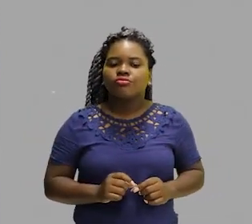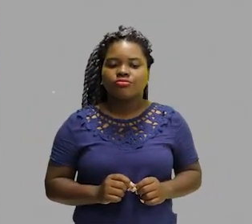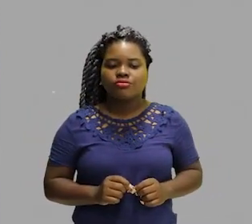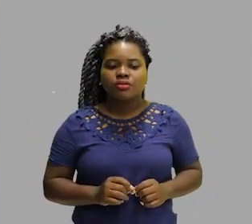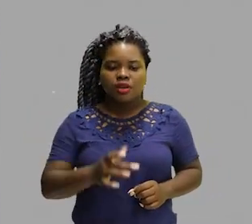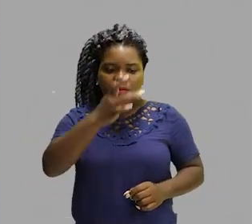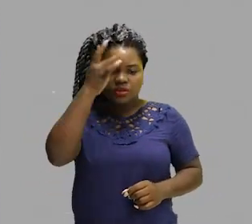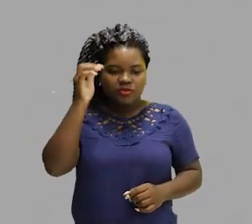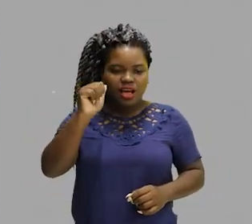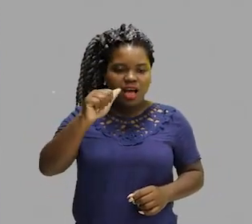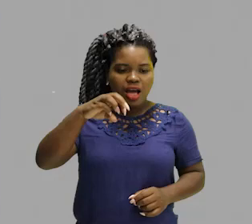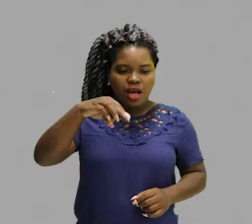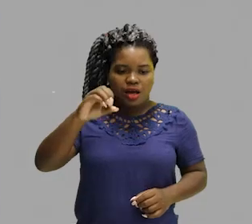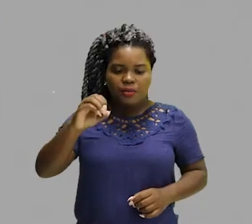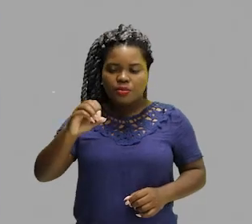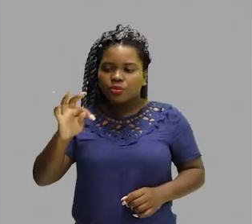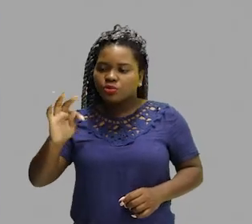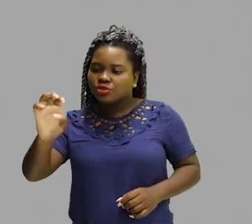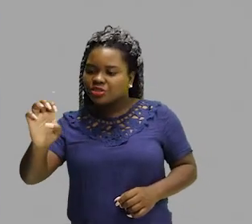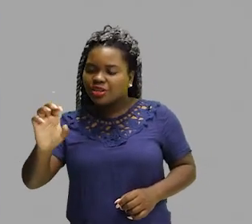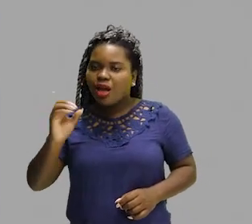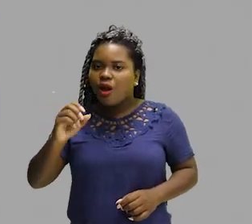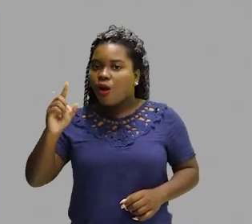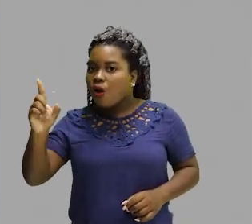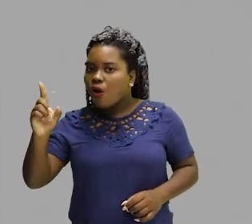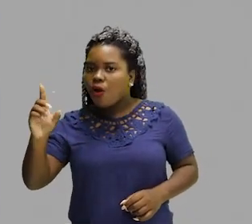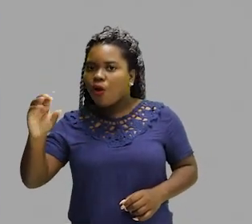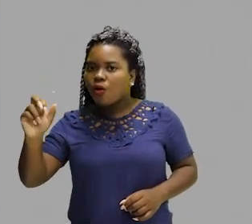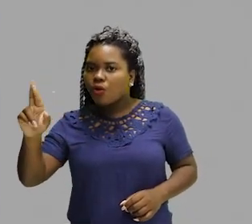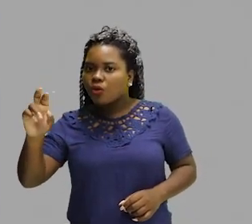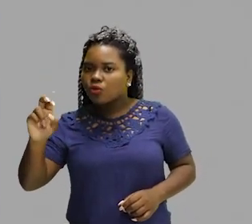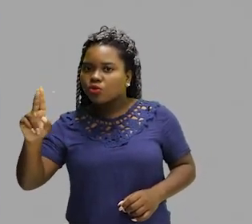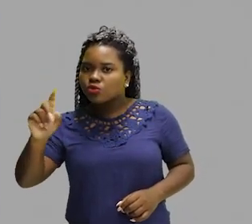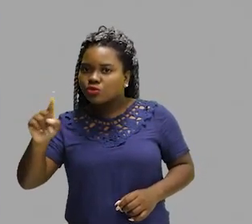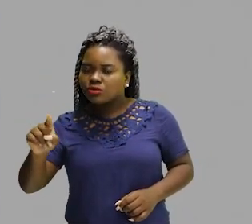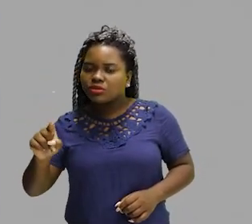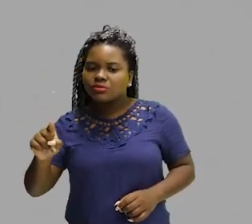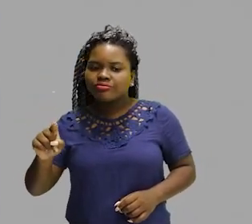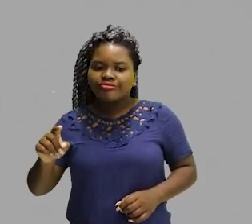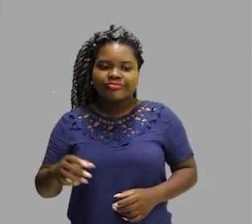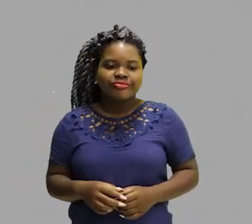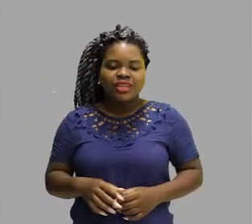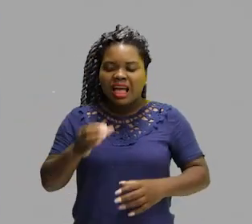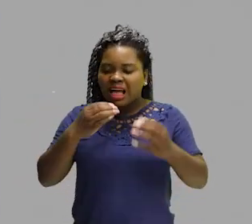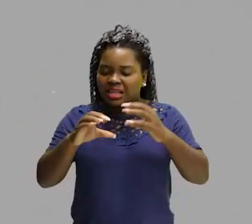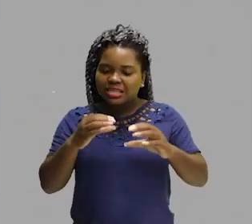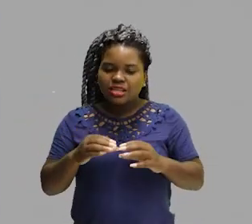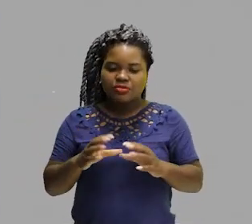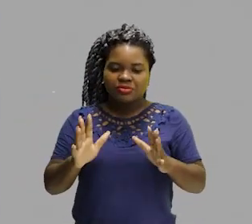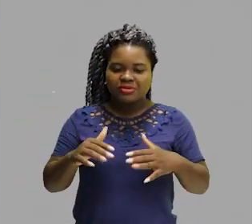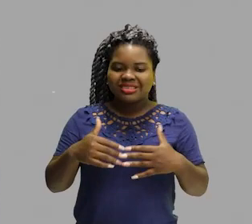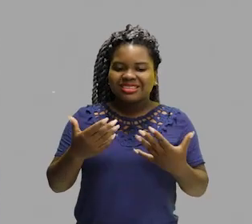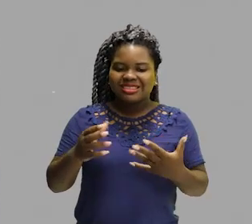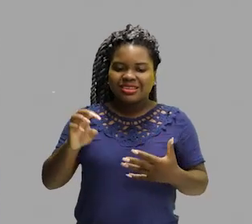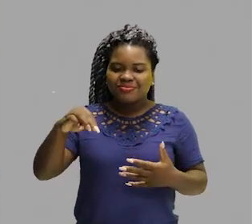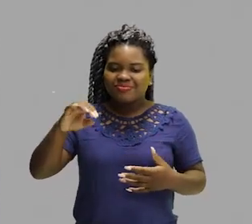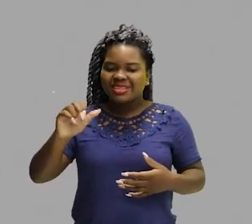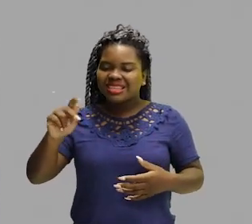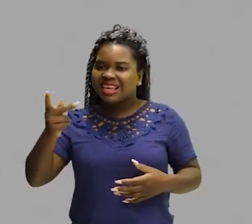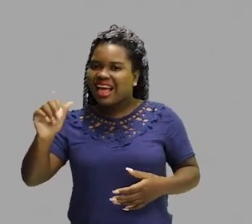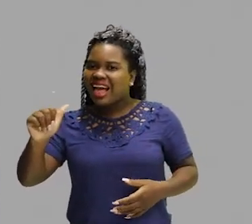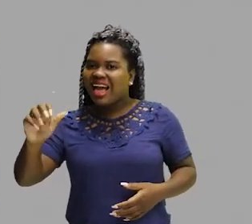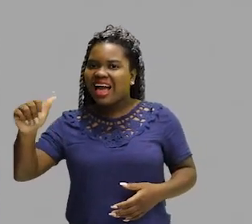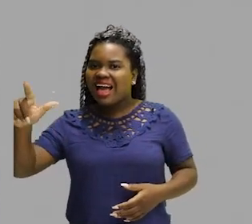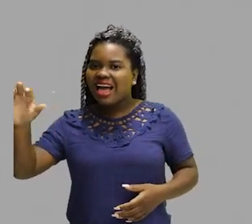Amo-te, ó cruz. Então, minha alma. Ninguém canta assim. Então, tem até uma canção